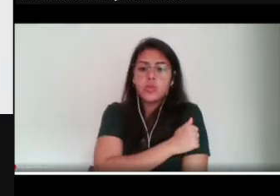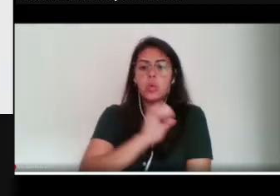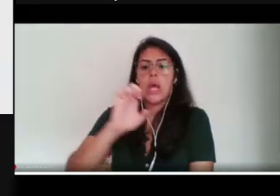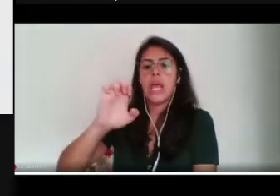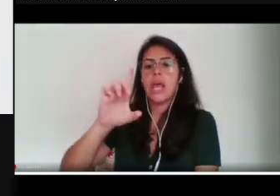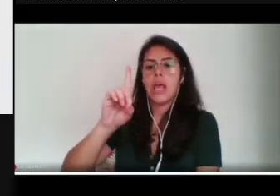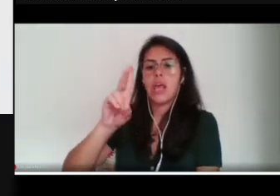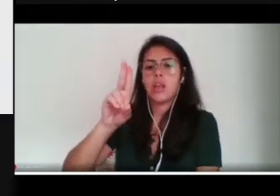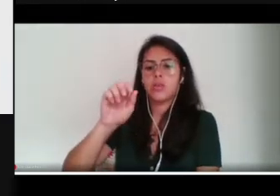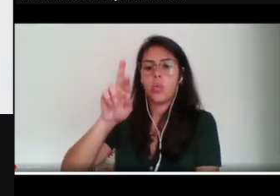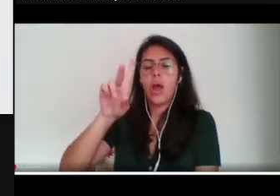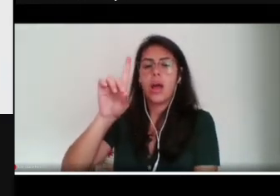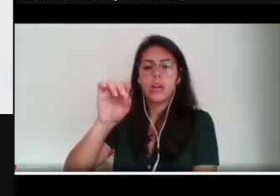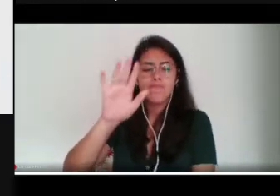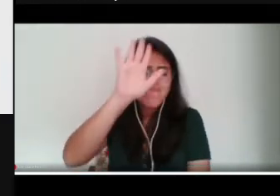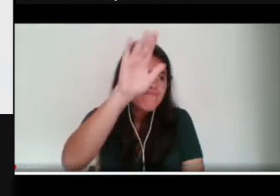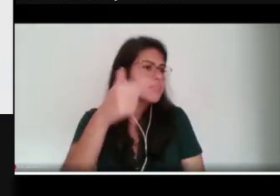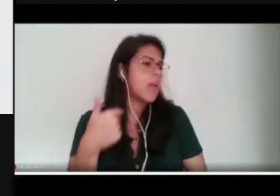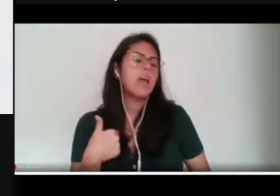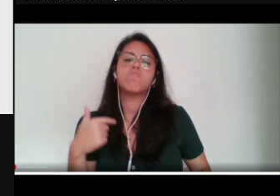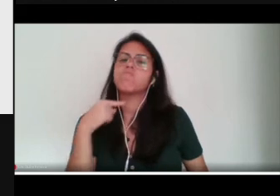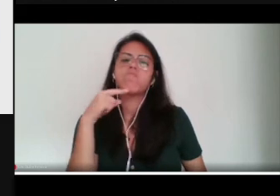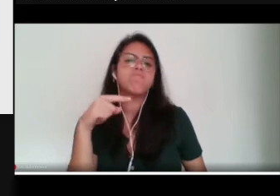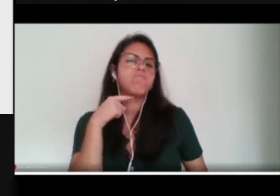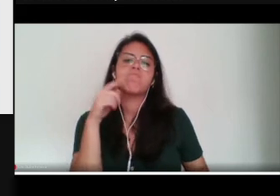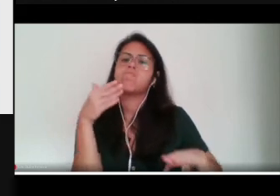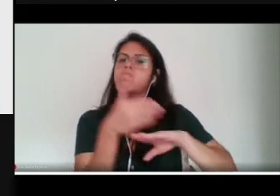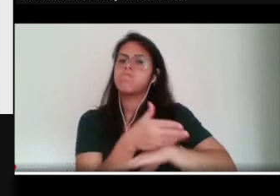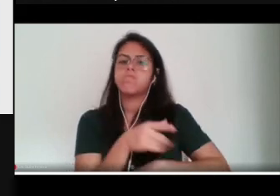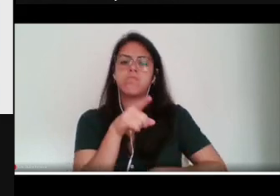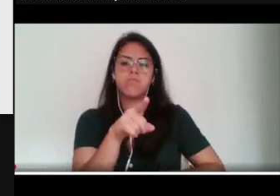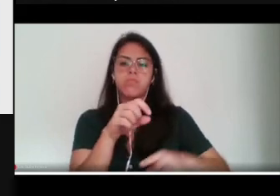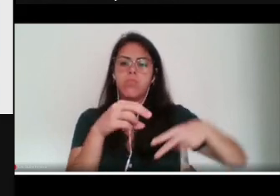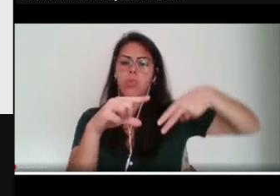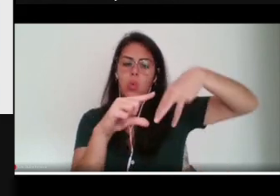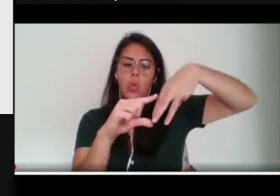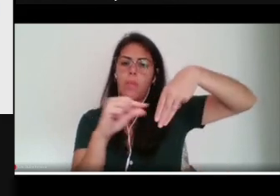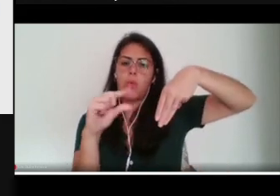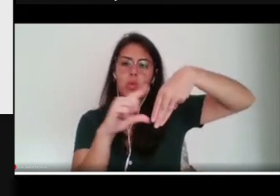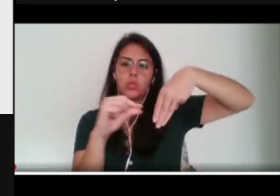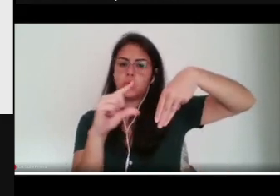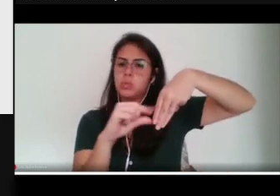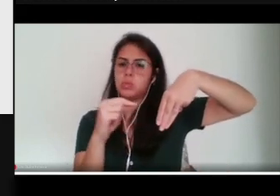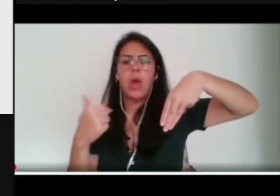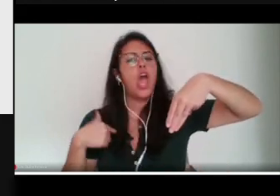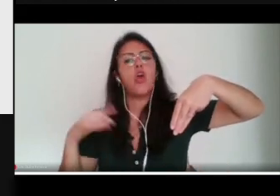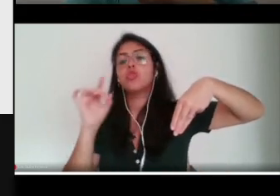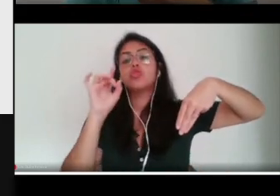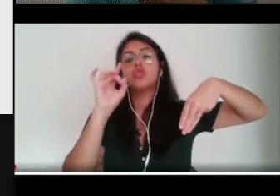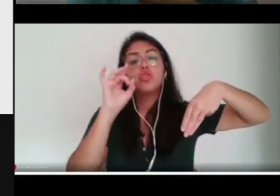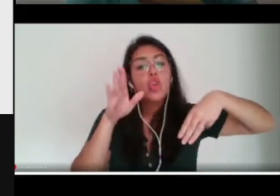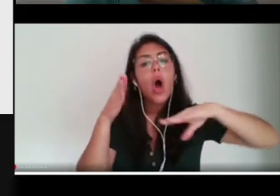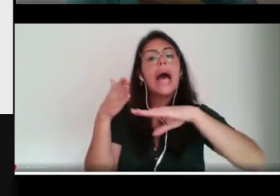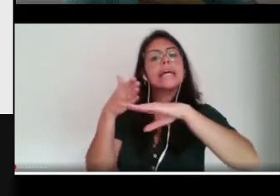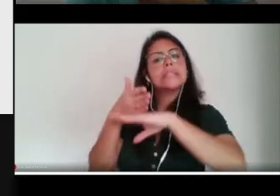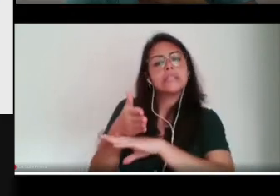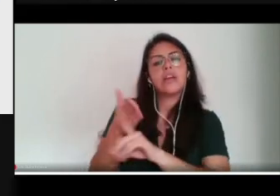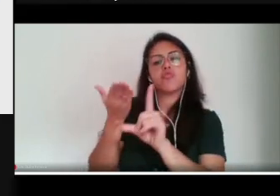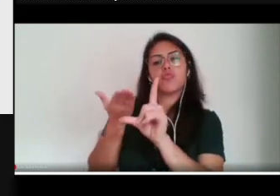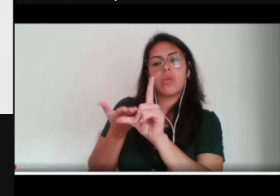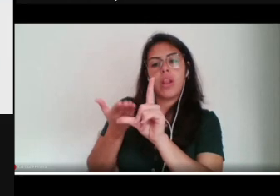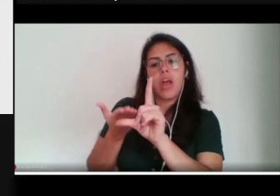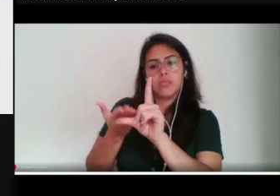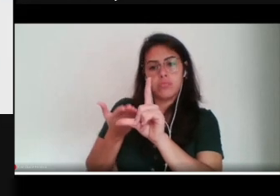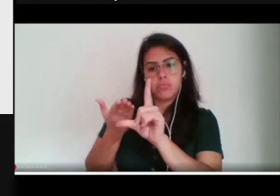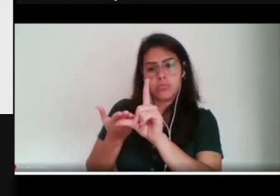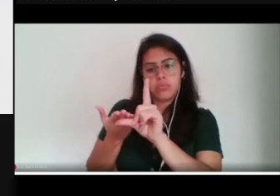Classroom. Eu vi que a senhora pediu lá no Classroom para a gente enviar e-mail. E você enviou?